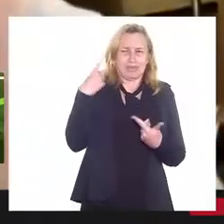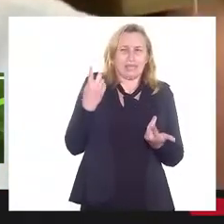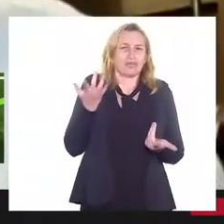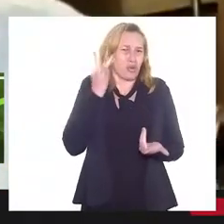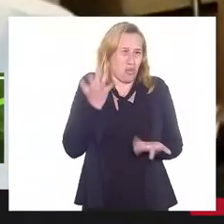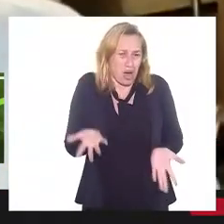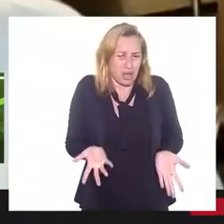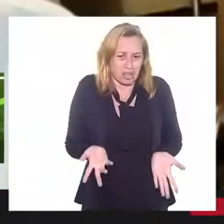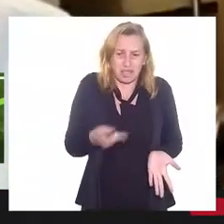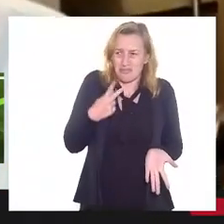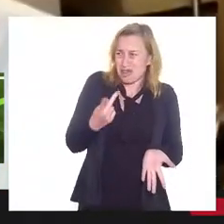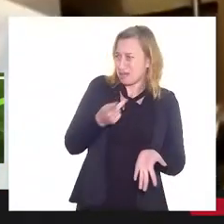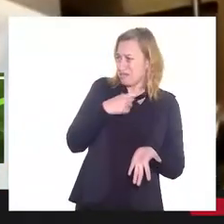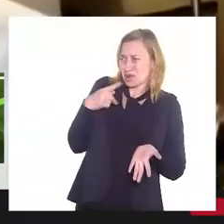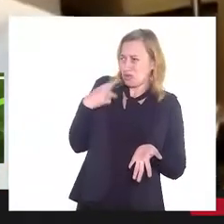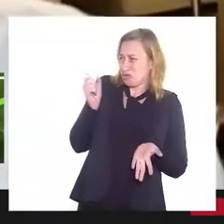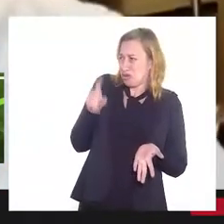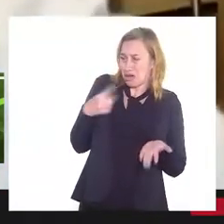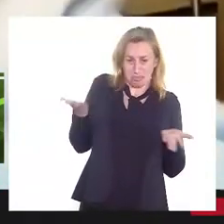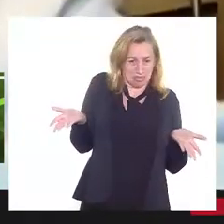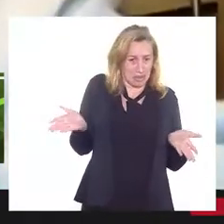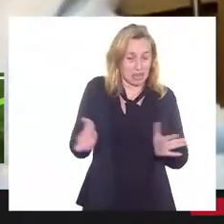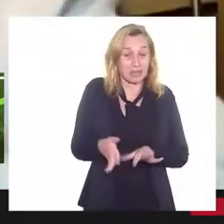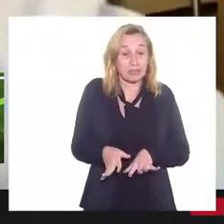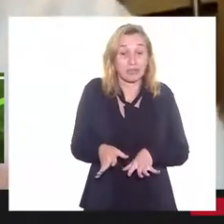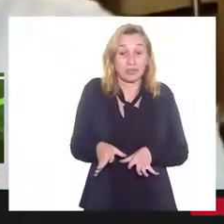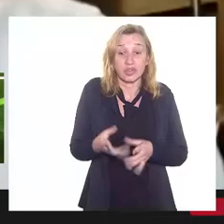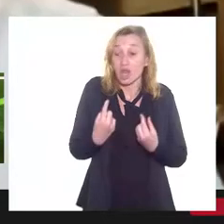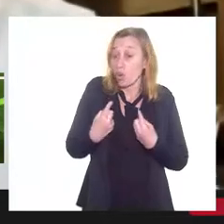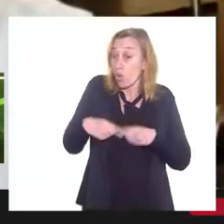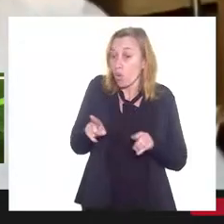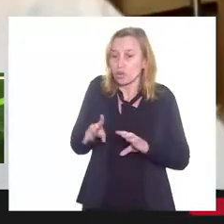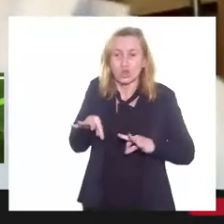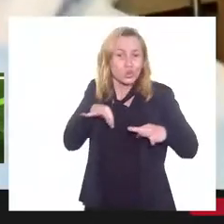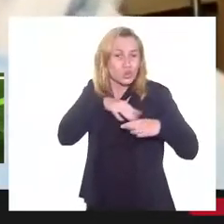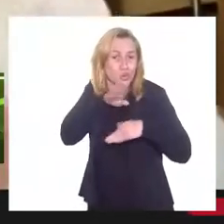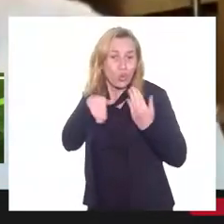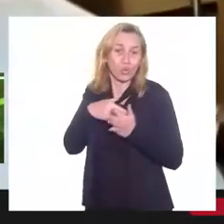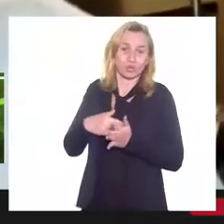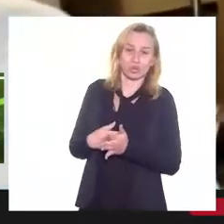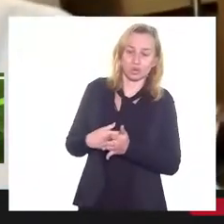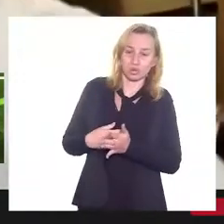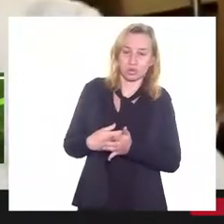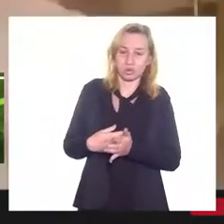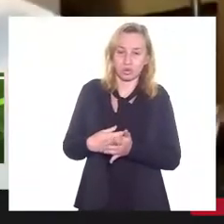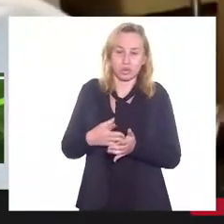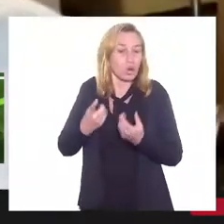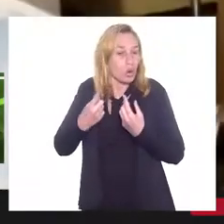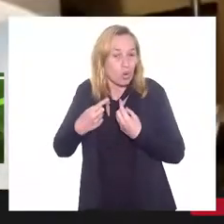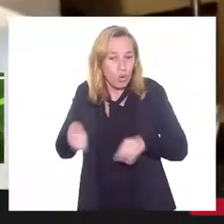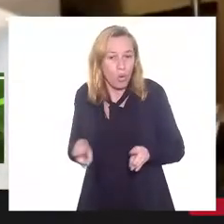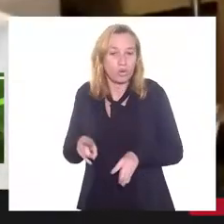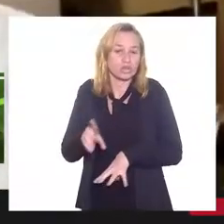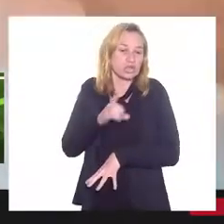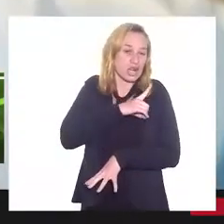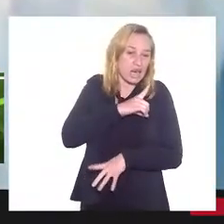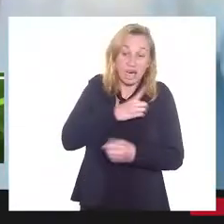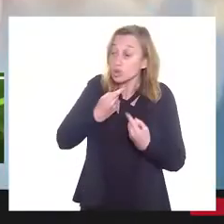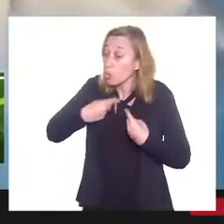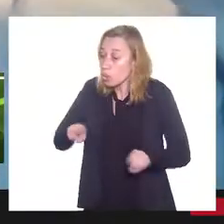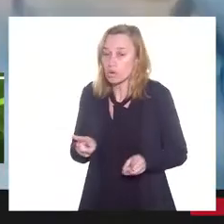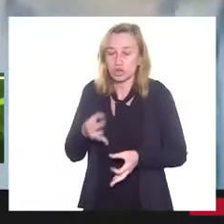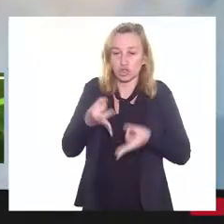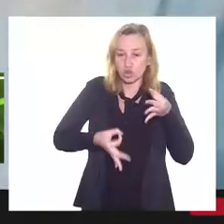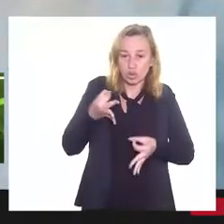lá pastor que a placa Deus e todo mundo perguntou e o juizo